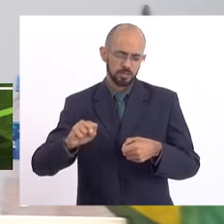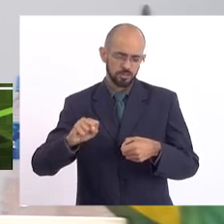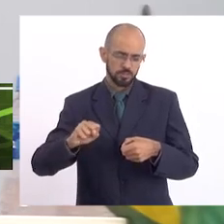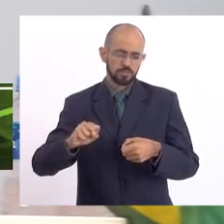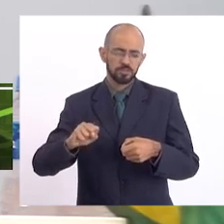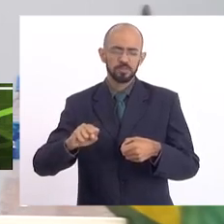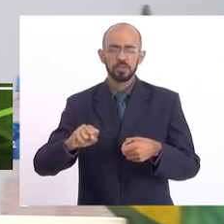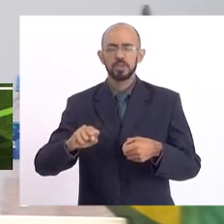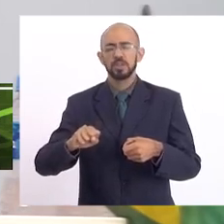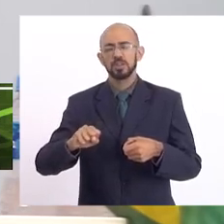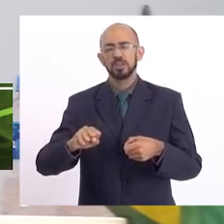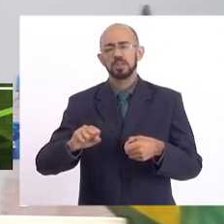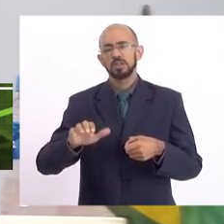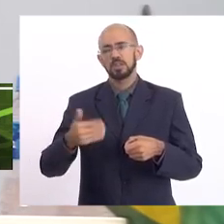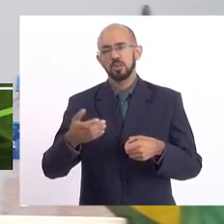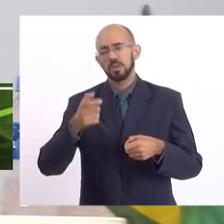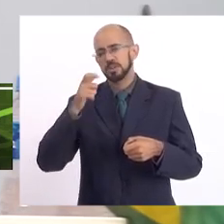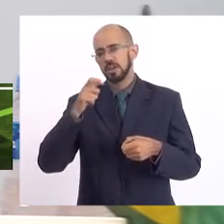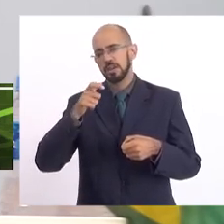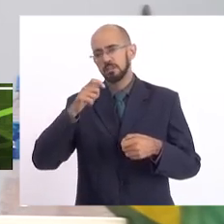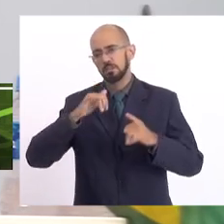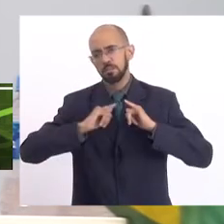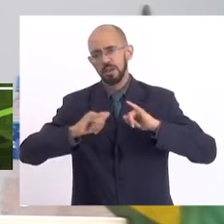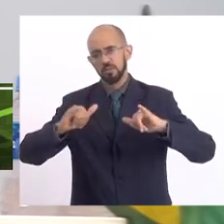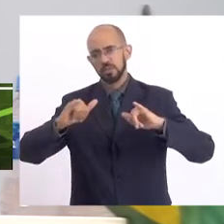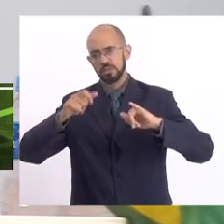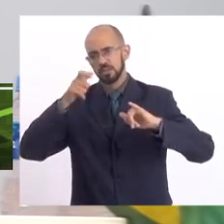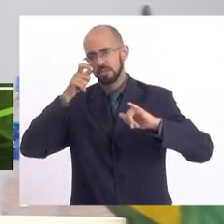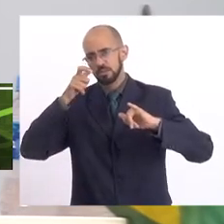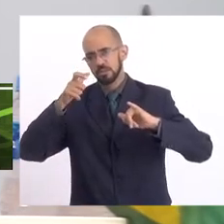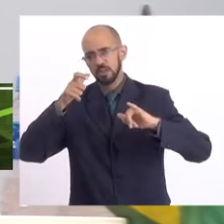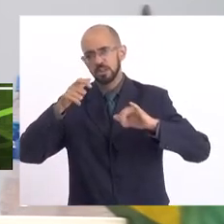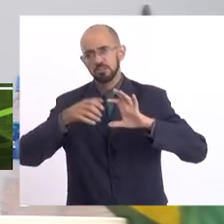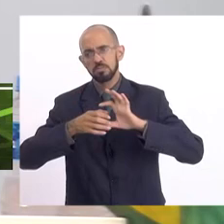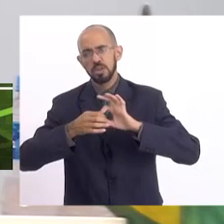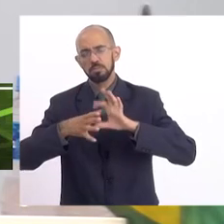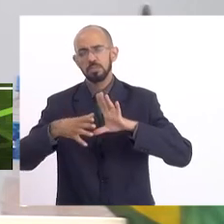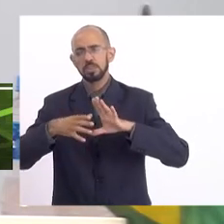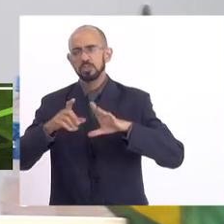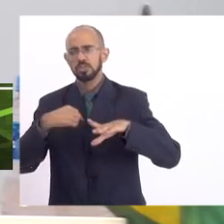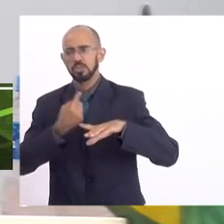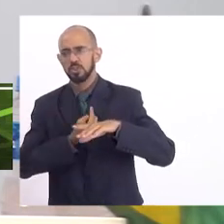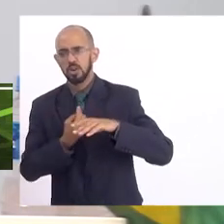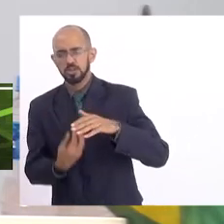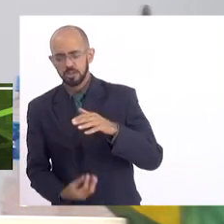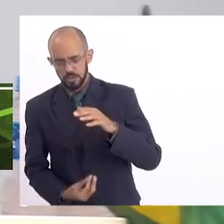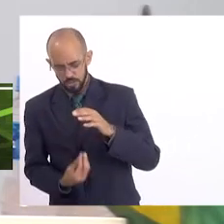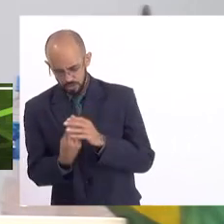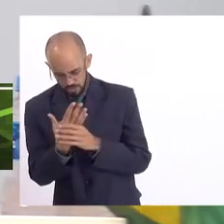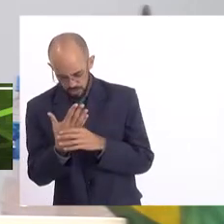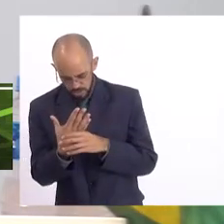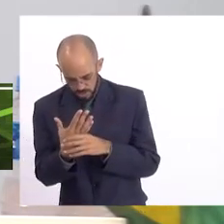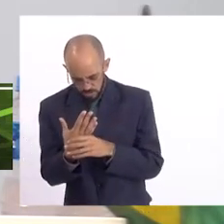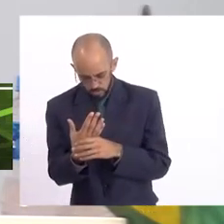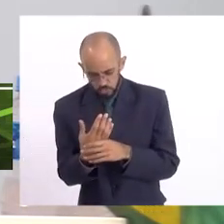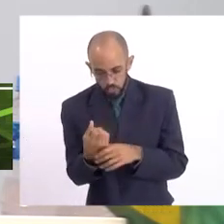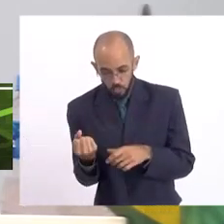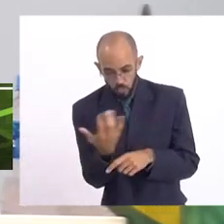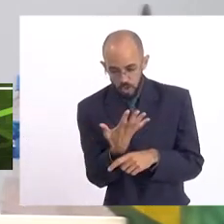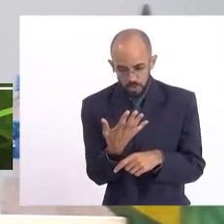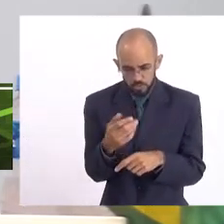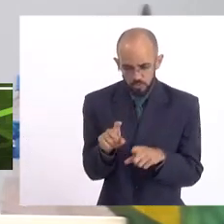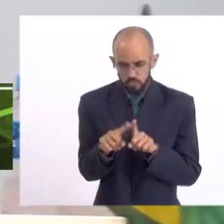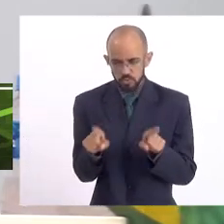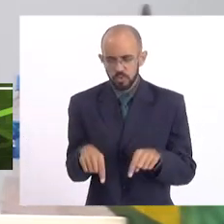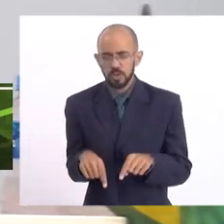o manifestação de interesse, ela permite que a gente consiga estabelecer ali, delimitar um quantitativo de